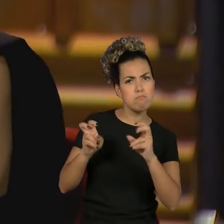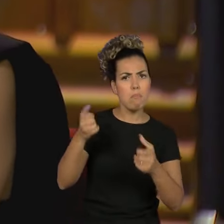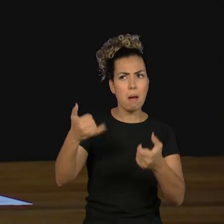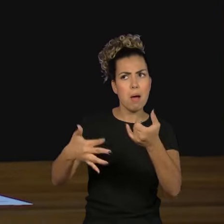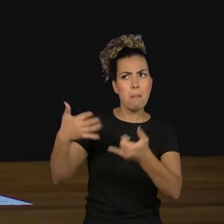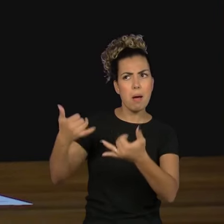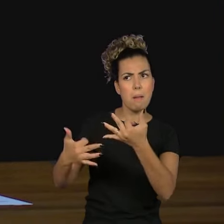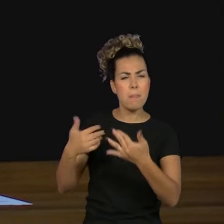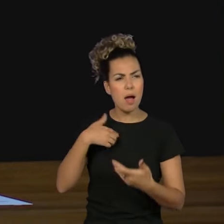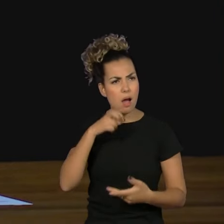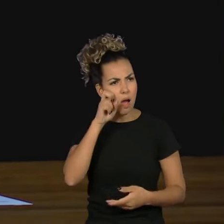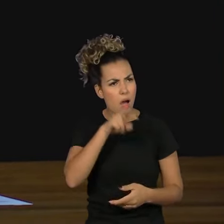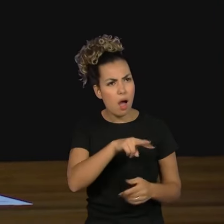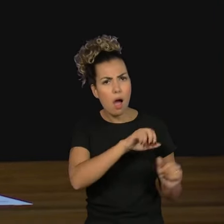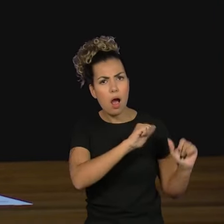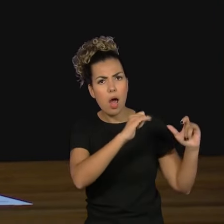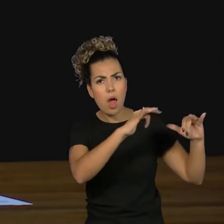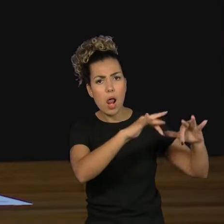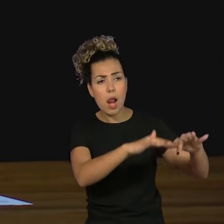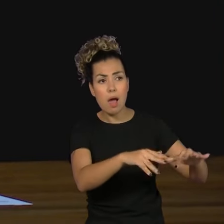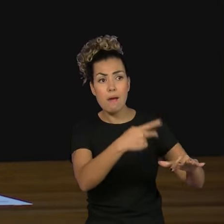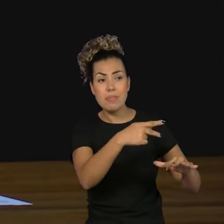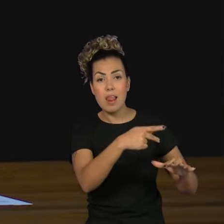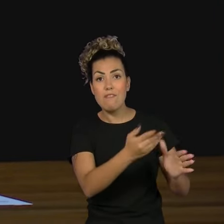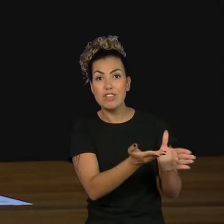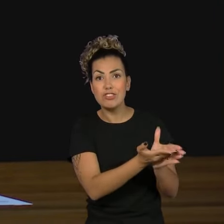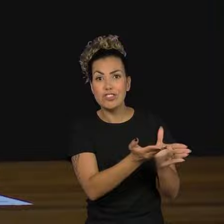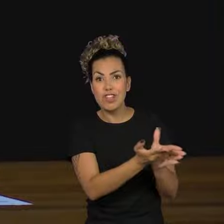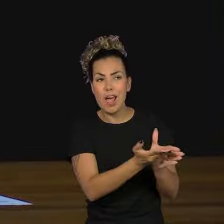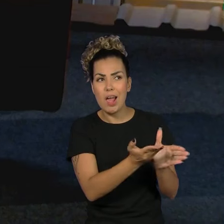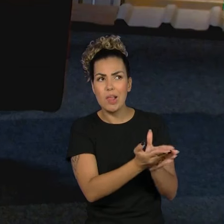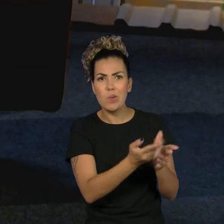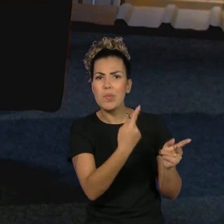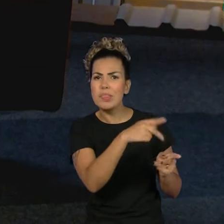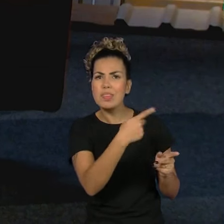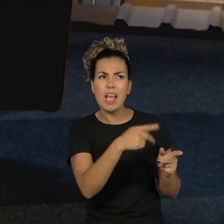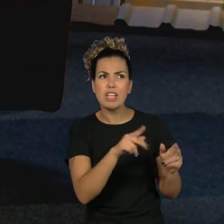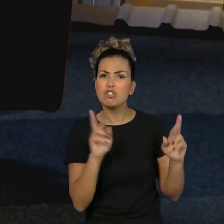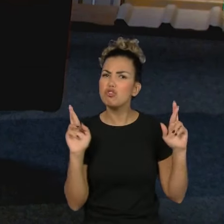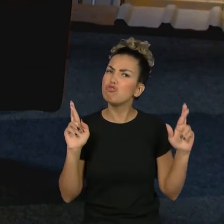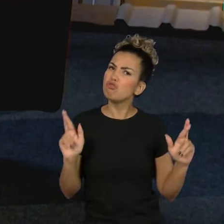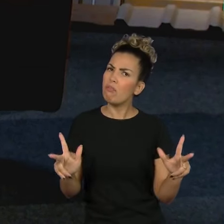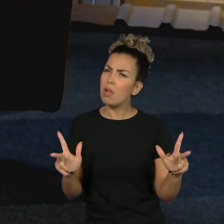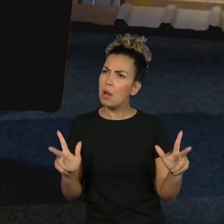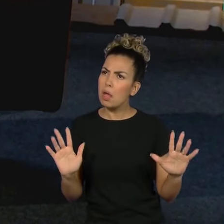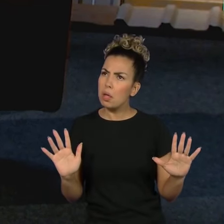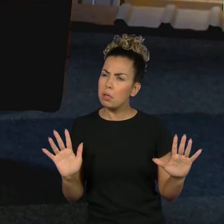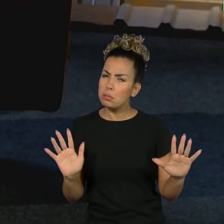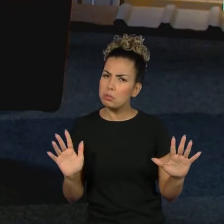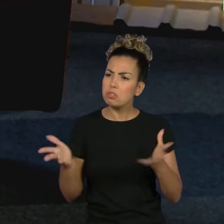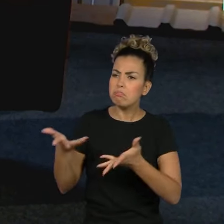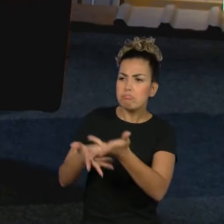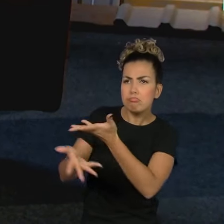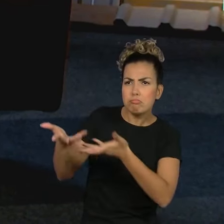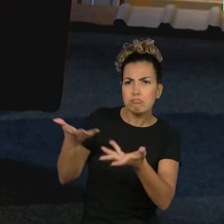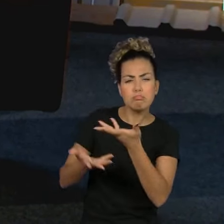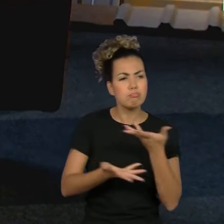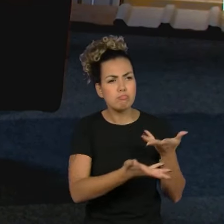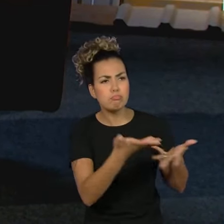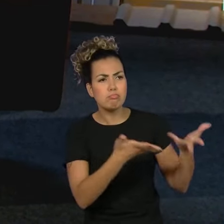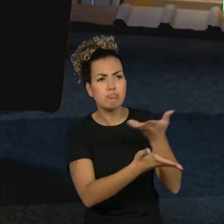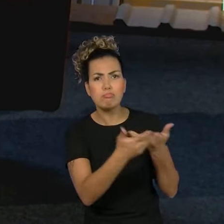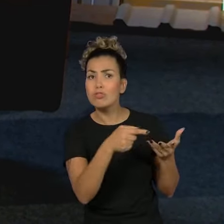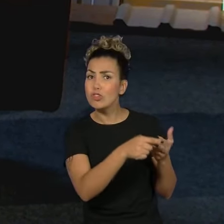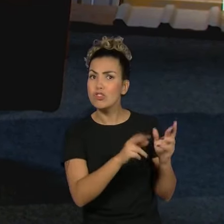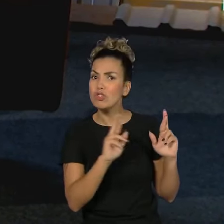evangélicos Justamente que tinam uma outra linguagem que tinham uma outra linguagem e estavam ali conseguindo se tavam conseguindo se